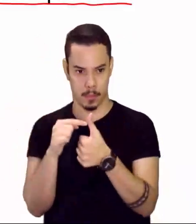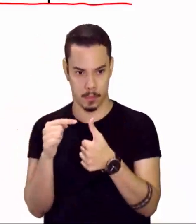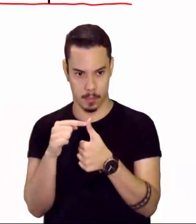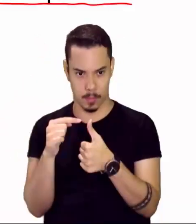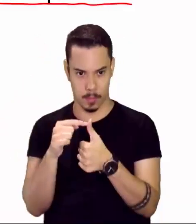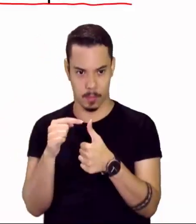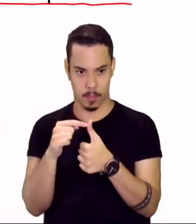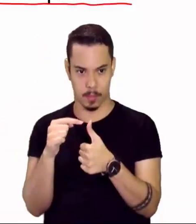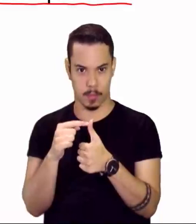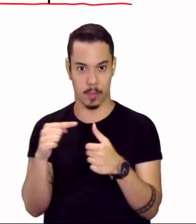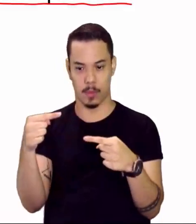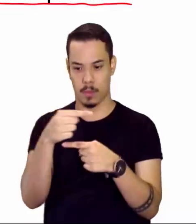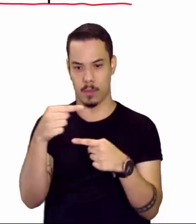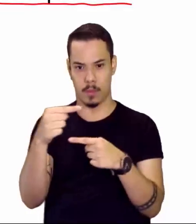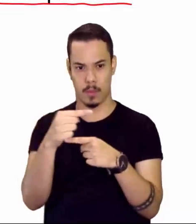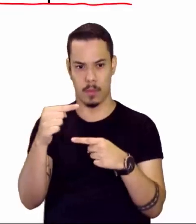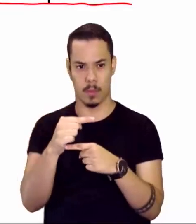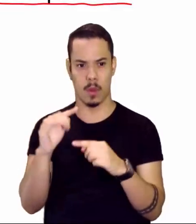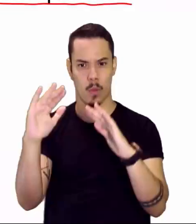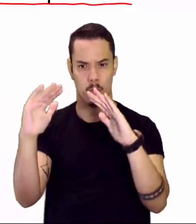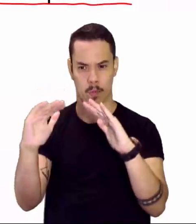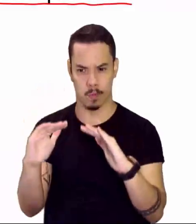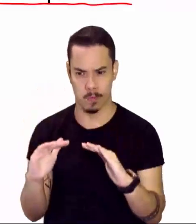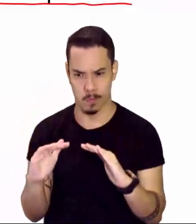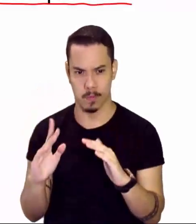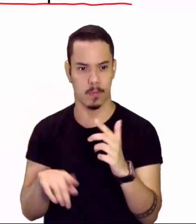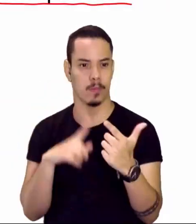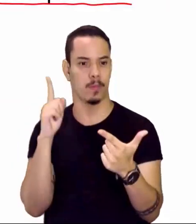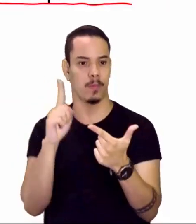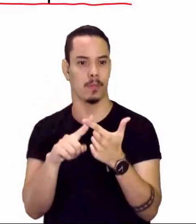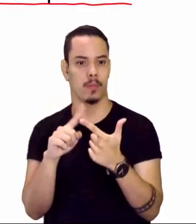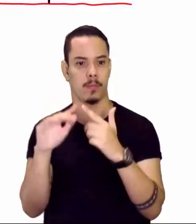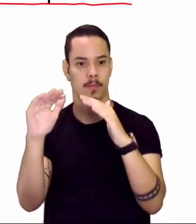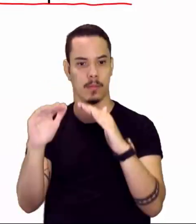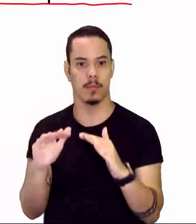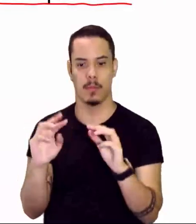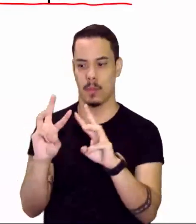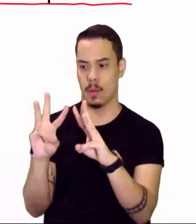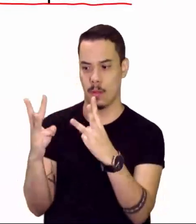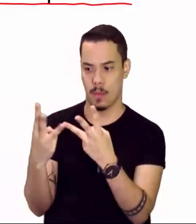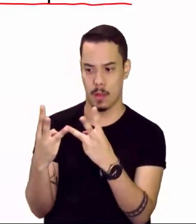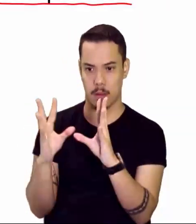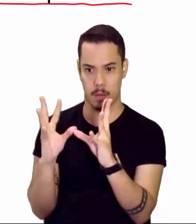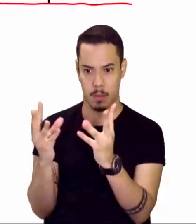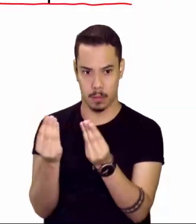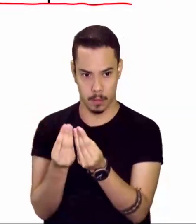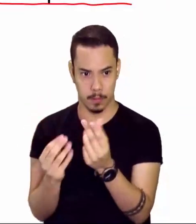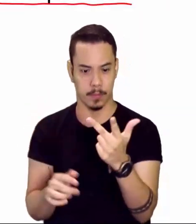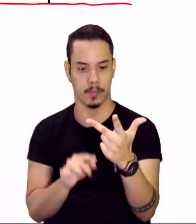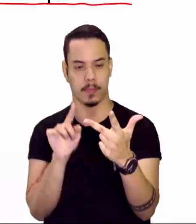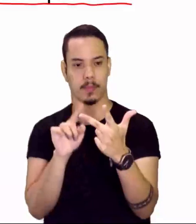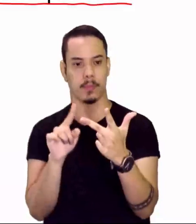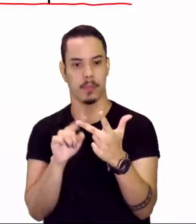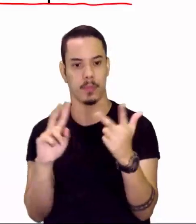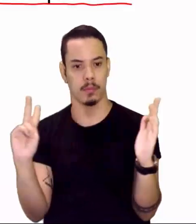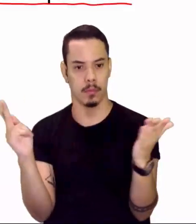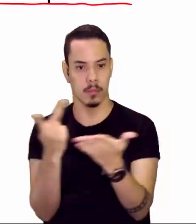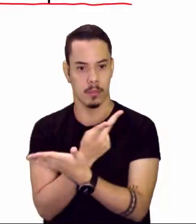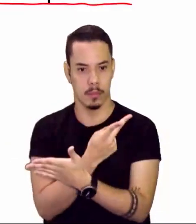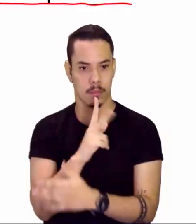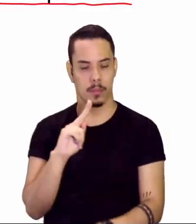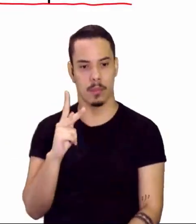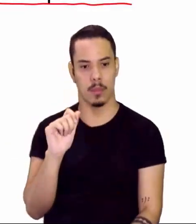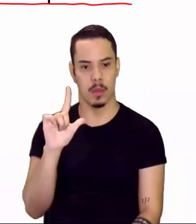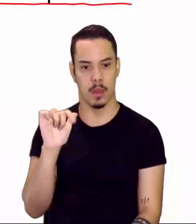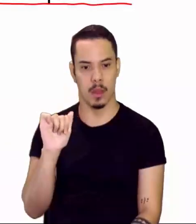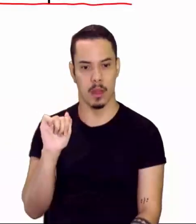A, baixa polaridade. B, baixa massa molecular. C,